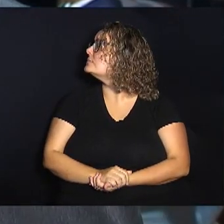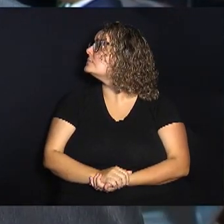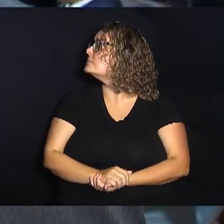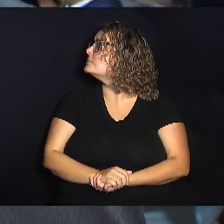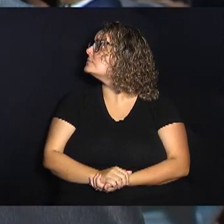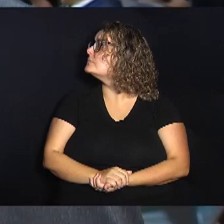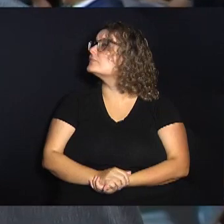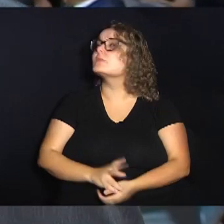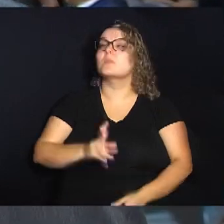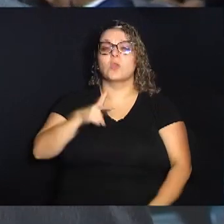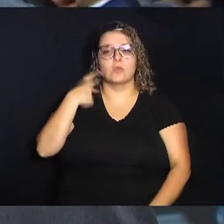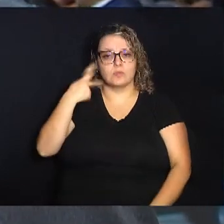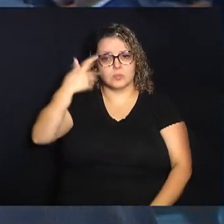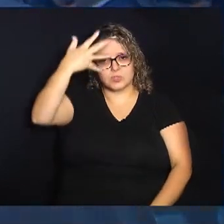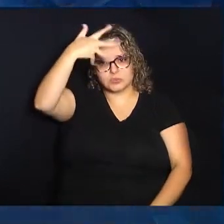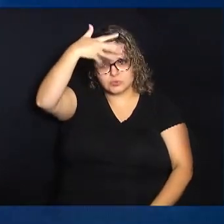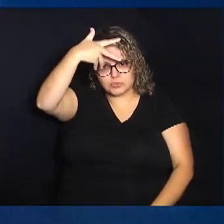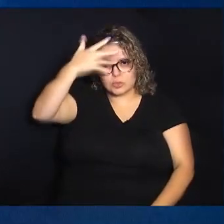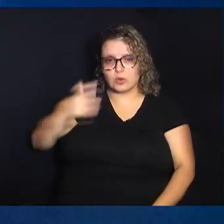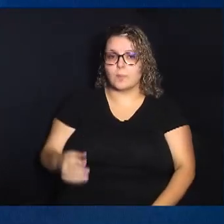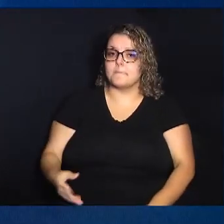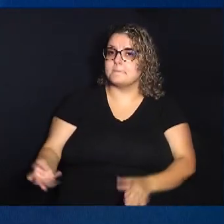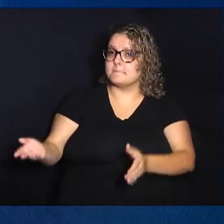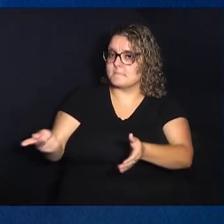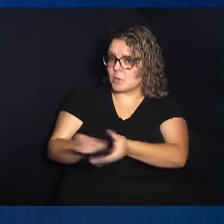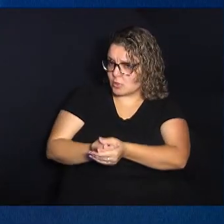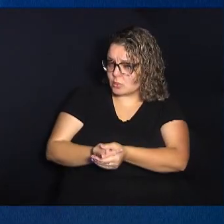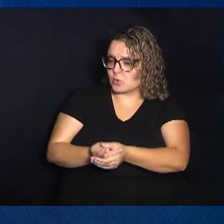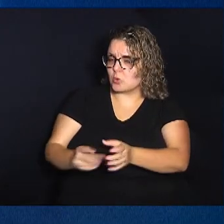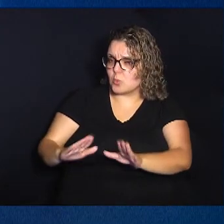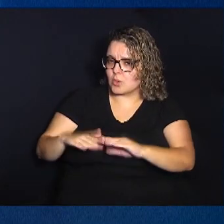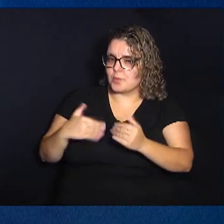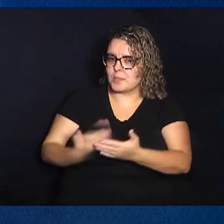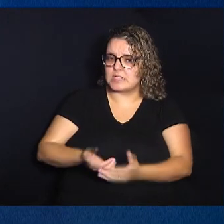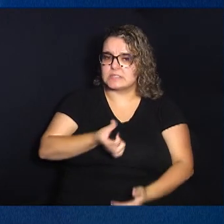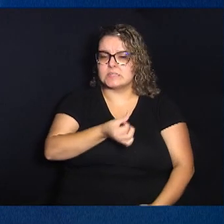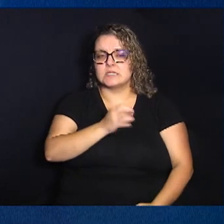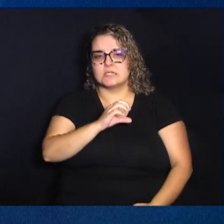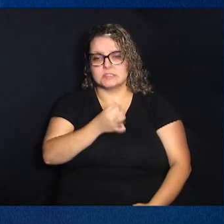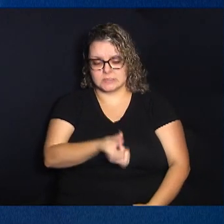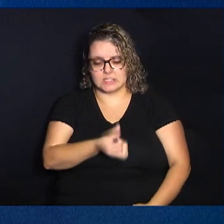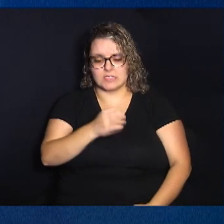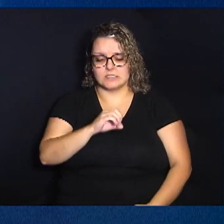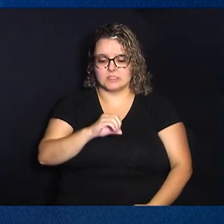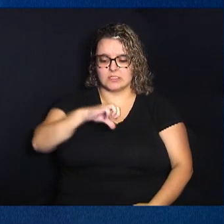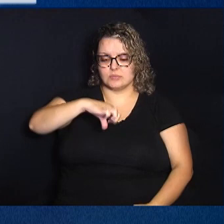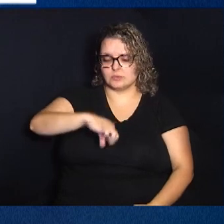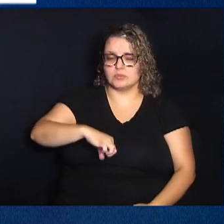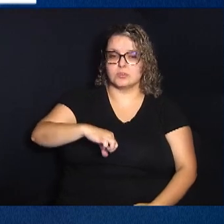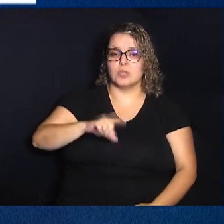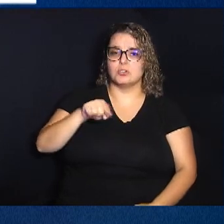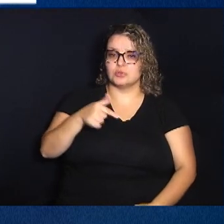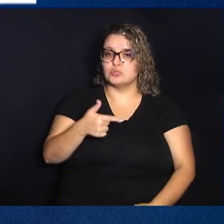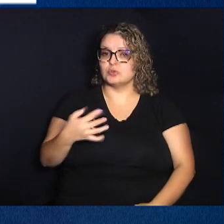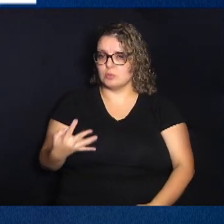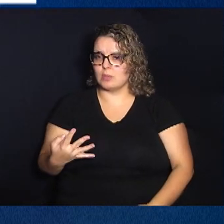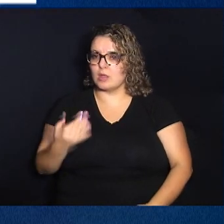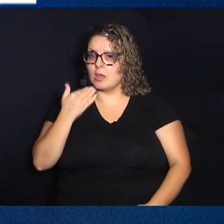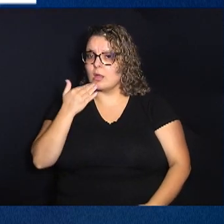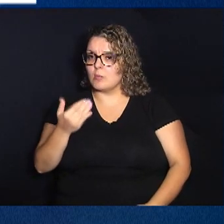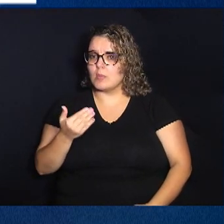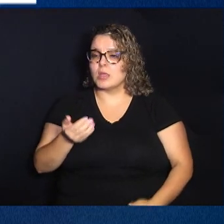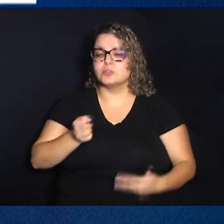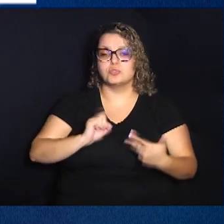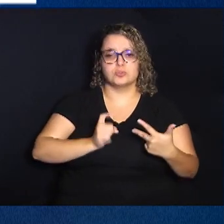O vereador Rodrigo da Farmadique protocolou o requerimento 609 de 2024, onde solicita ao